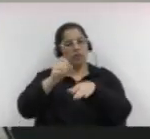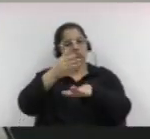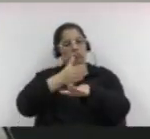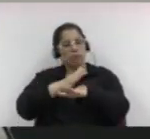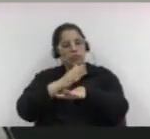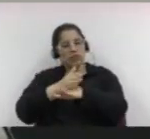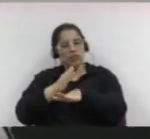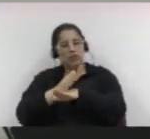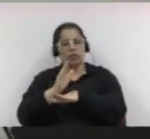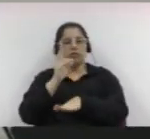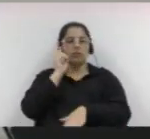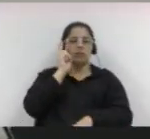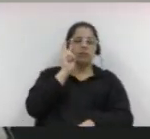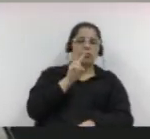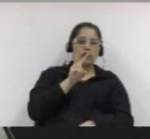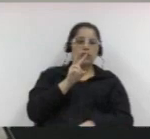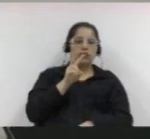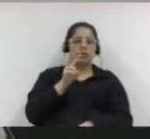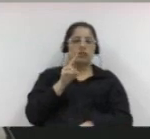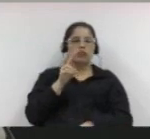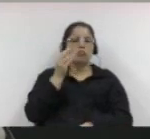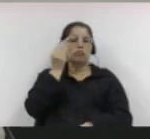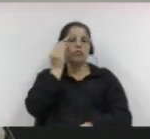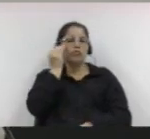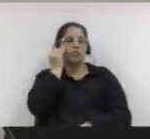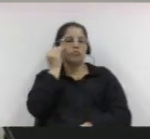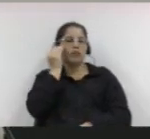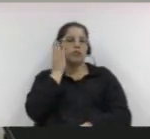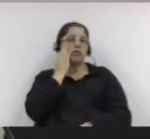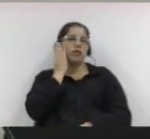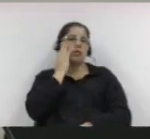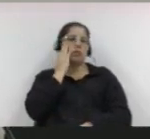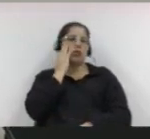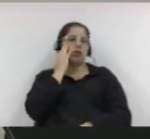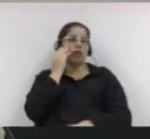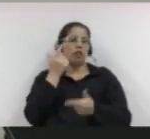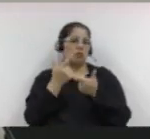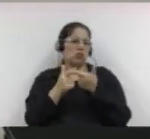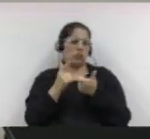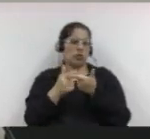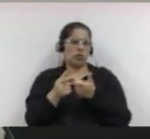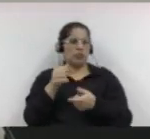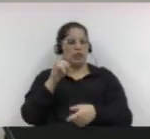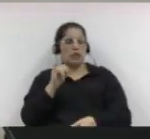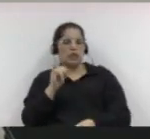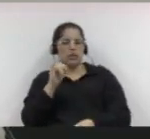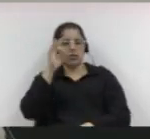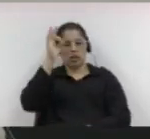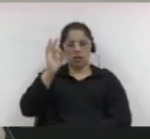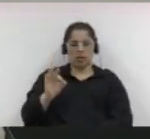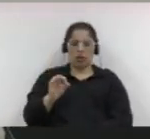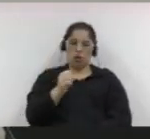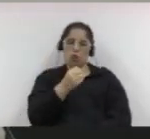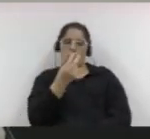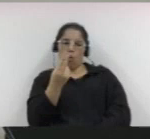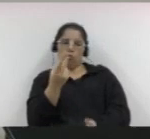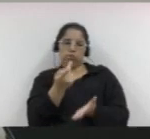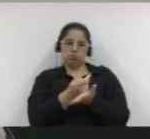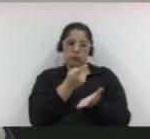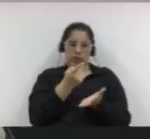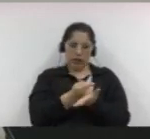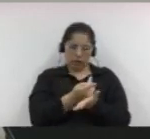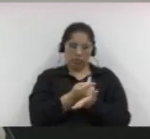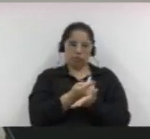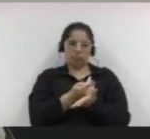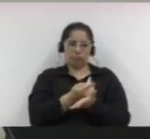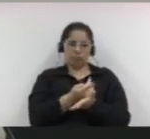de levar as pessoas a informação a cada dia, não ter medo de discutir quando realmente precisa discutir. Então nós vamos fazer